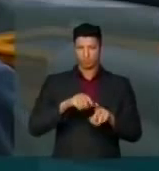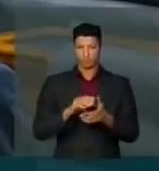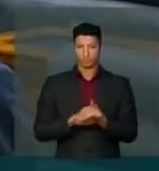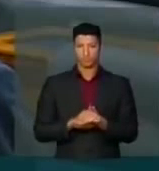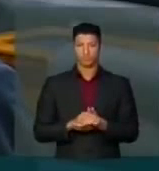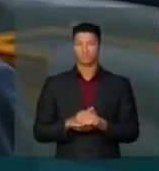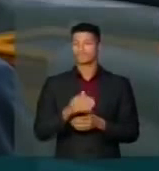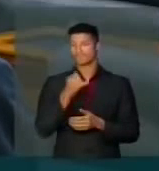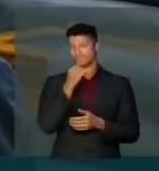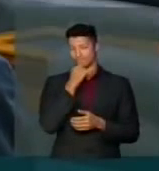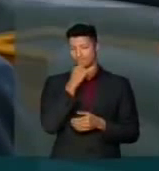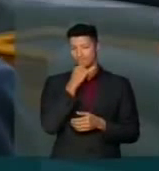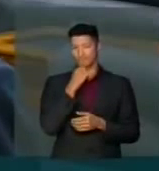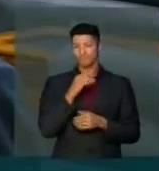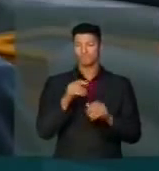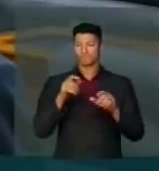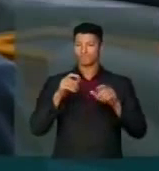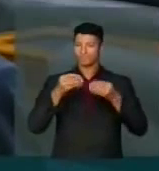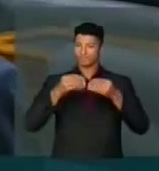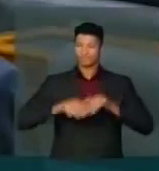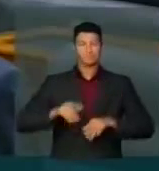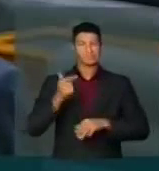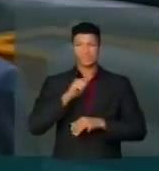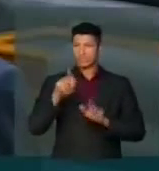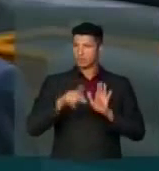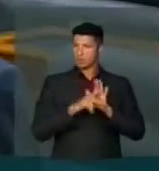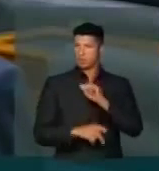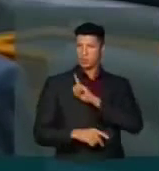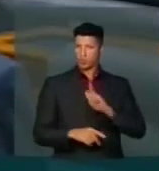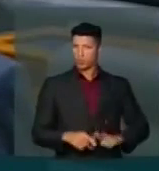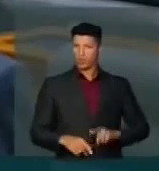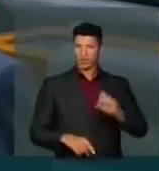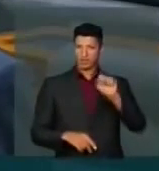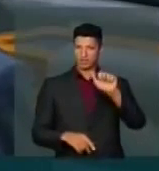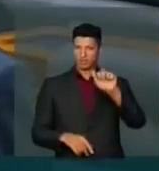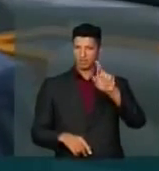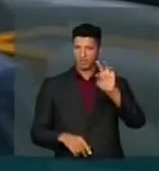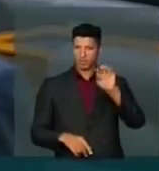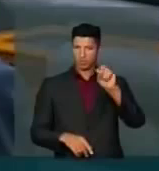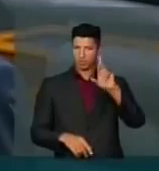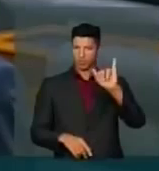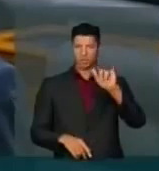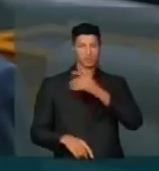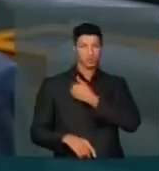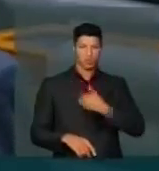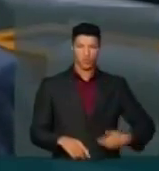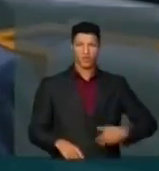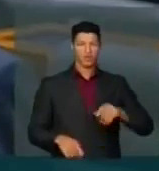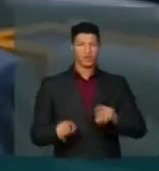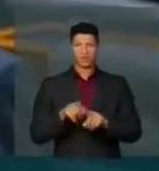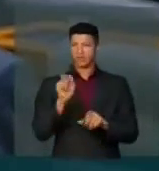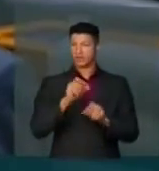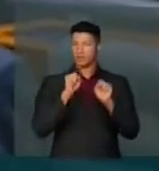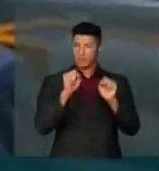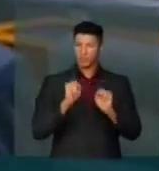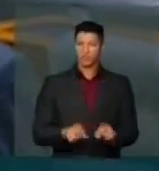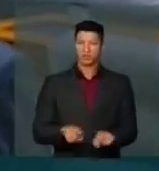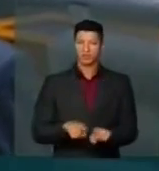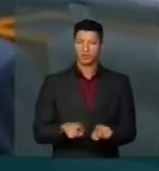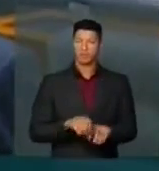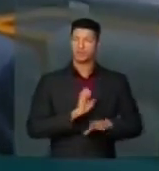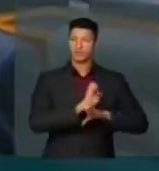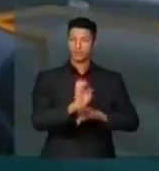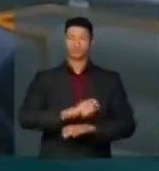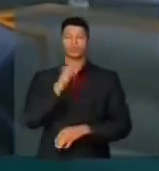presidente. Lamentavelmente, essa dívida, que não é do governador Sartori, que não é do governo Sartori, que poderia ser